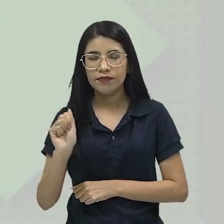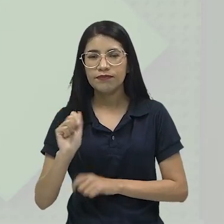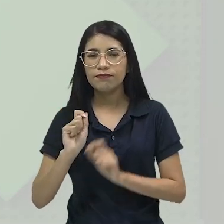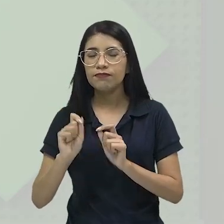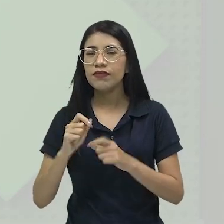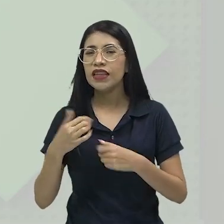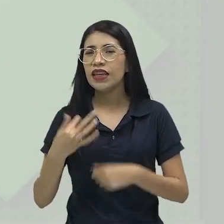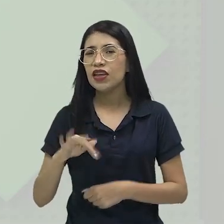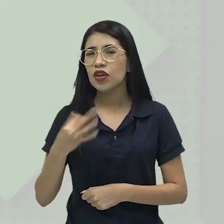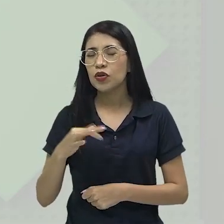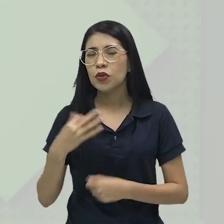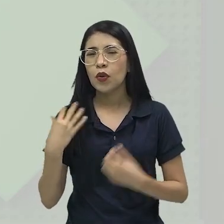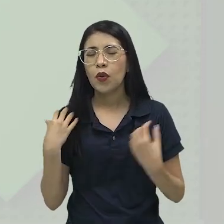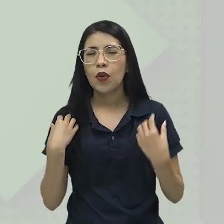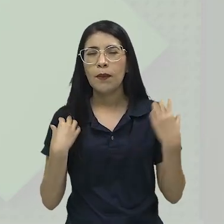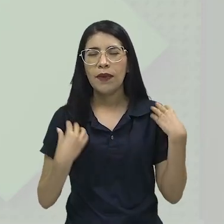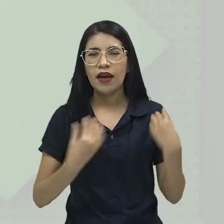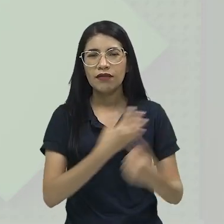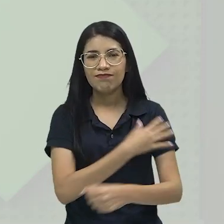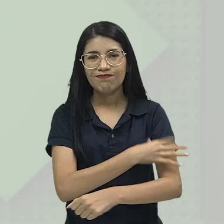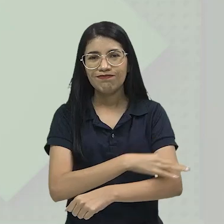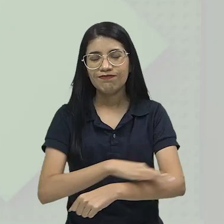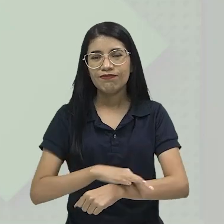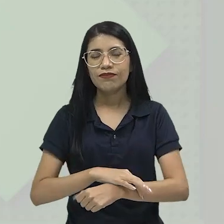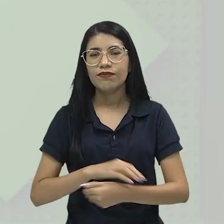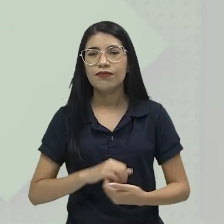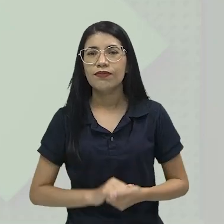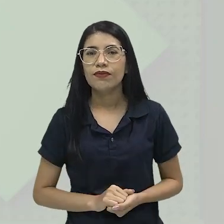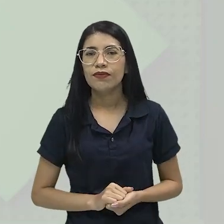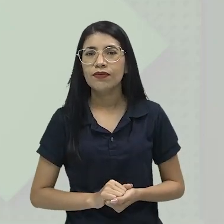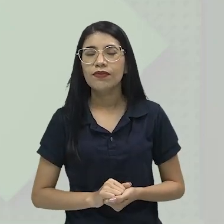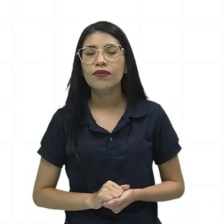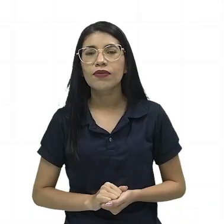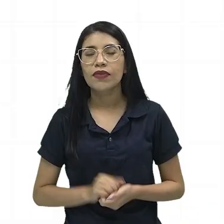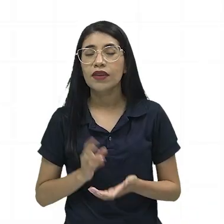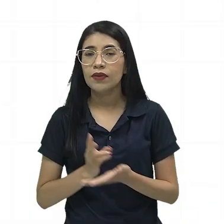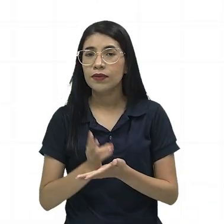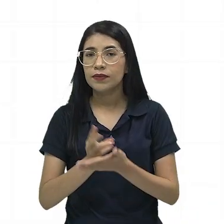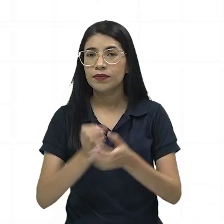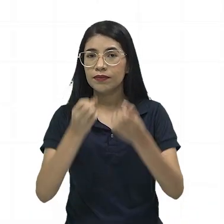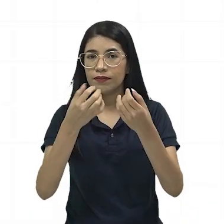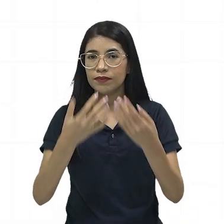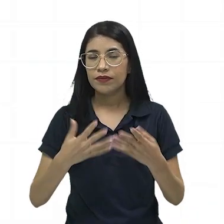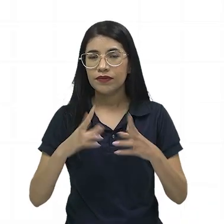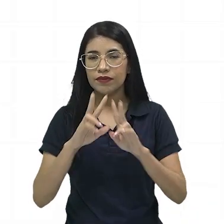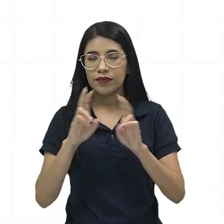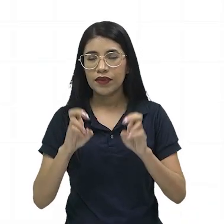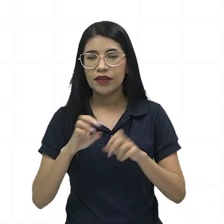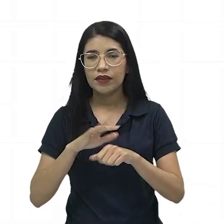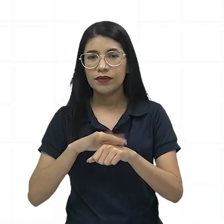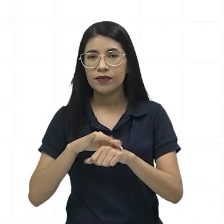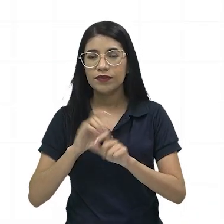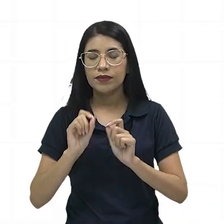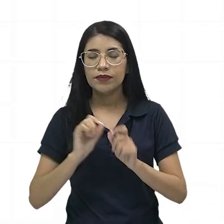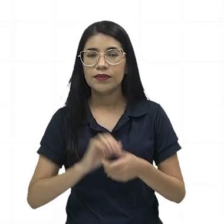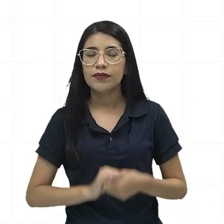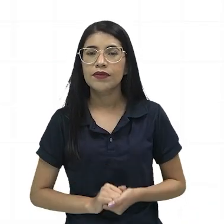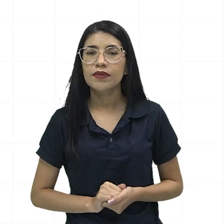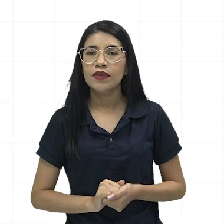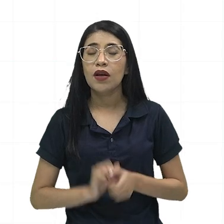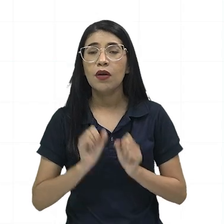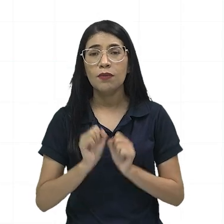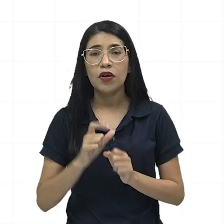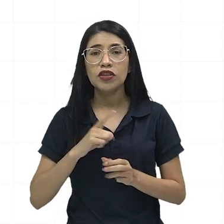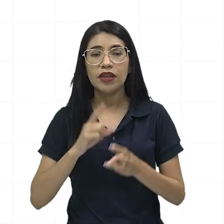conta das dores que essa doença causa. E aí a gente continua falando da doença, né, que pode se dar em